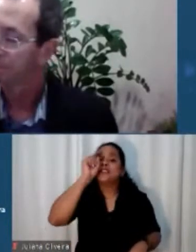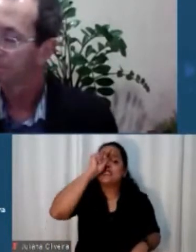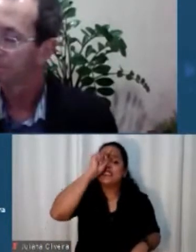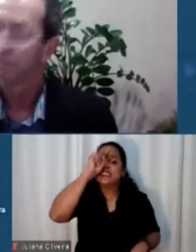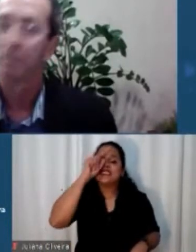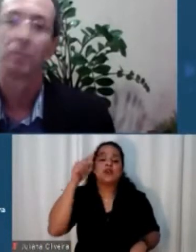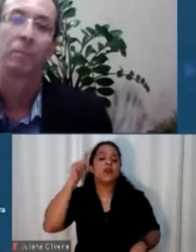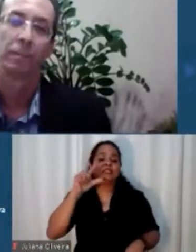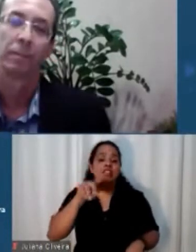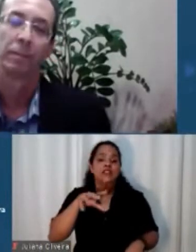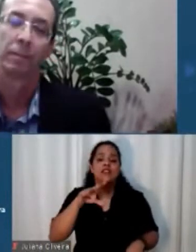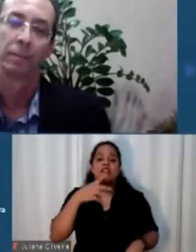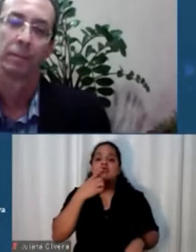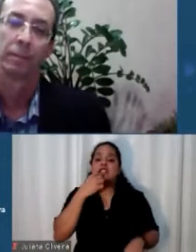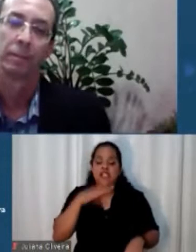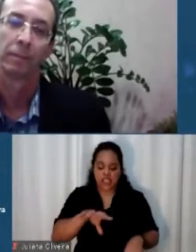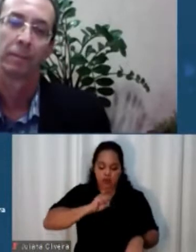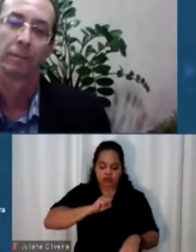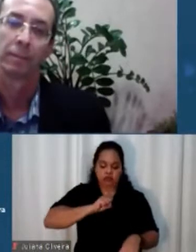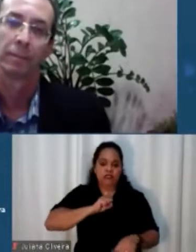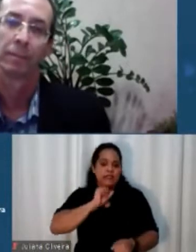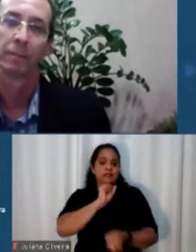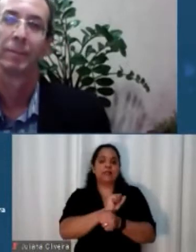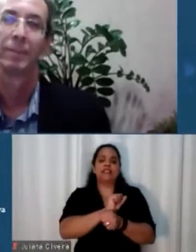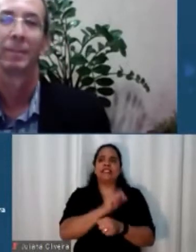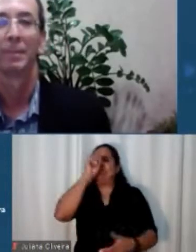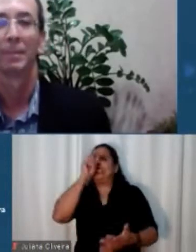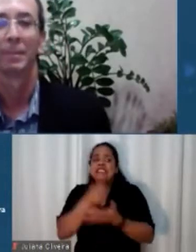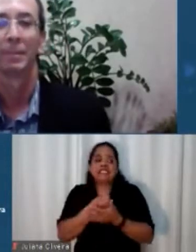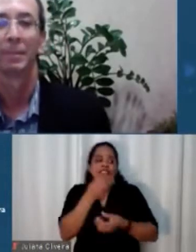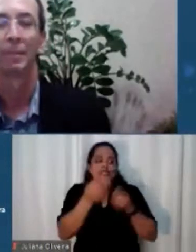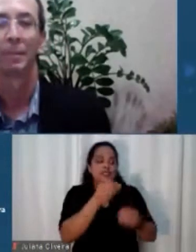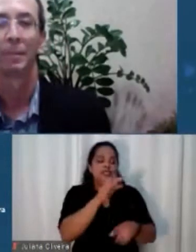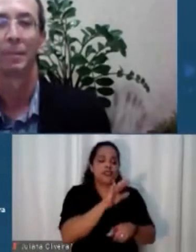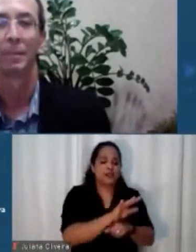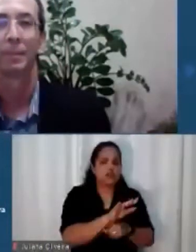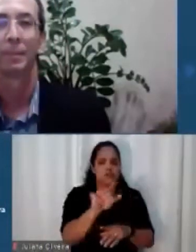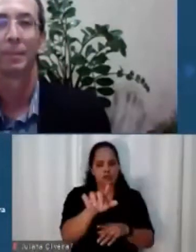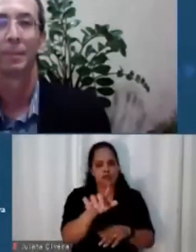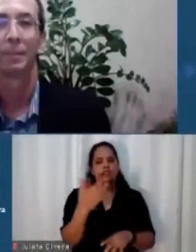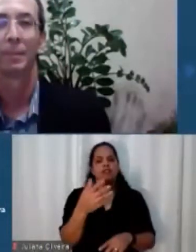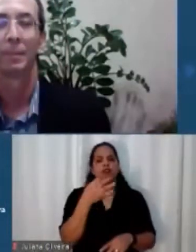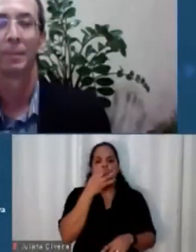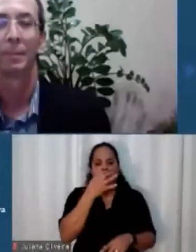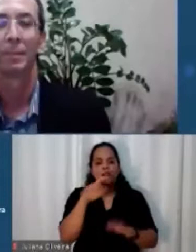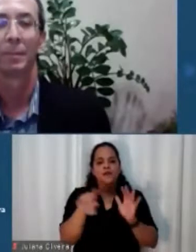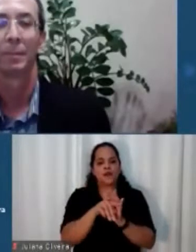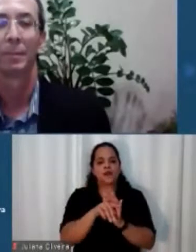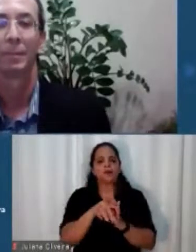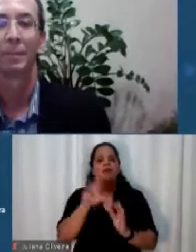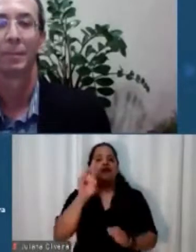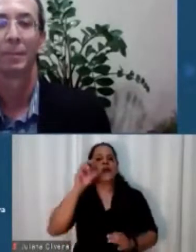tomar a decisão, mas, assim, eu acho que um serviço ou um hospital